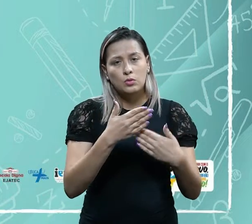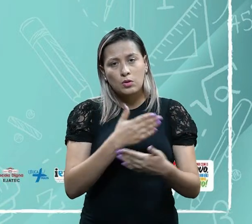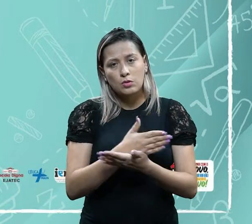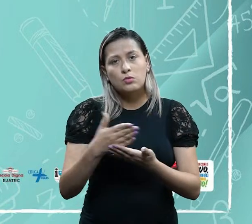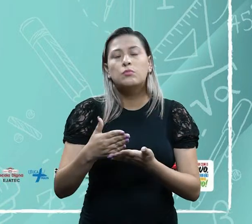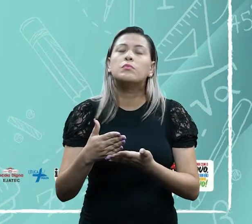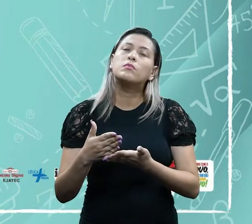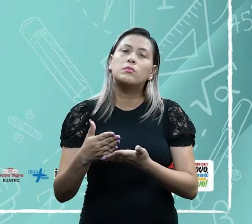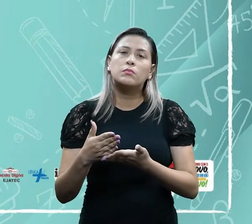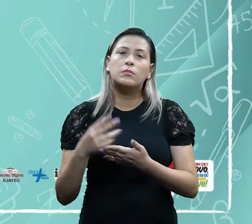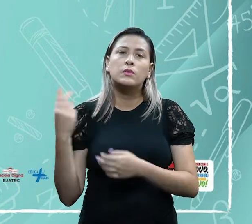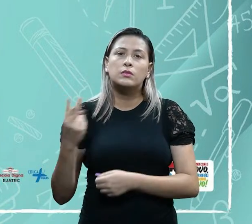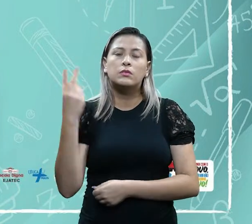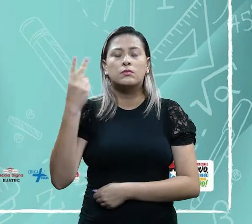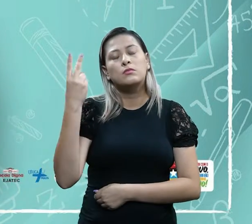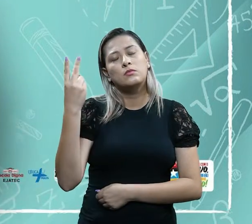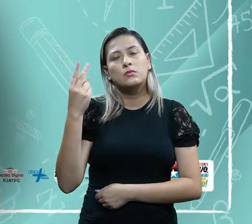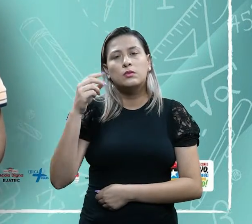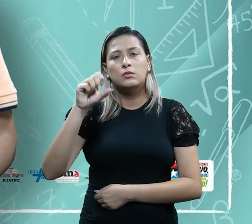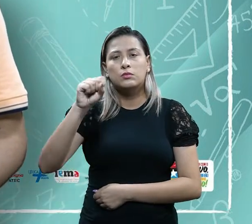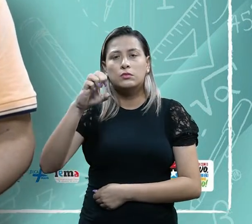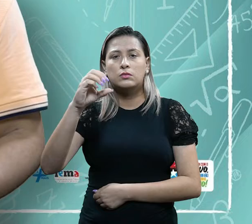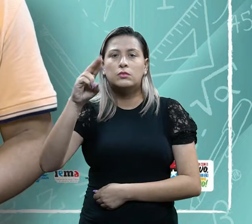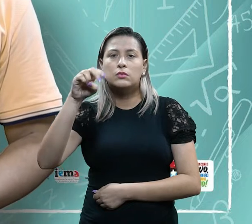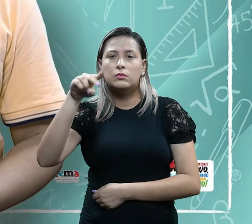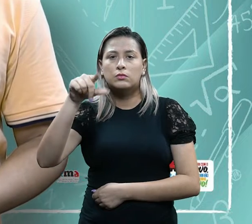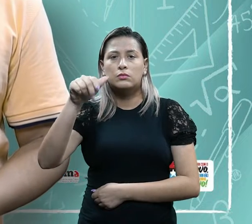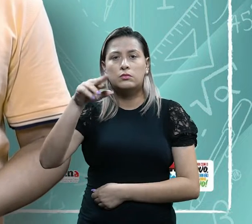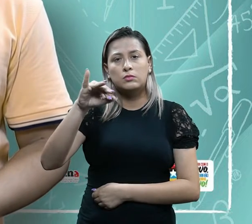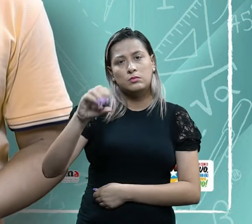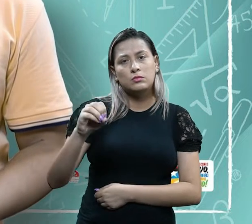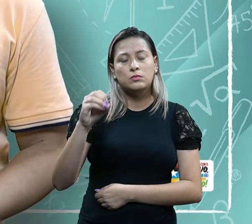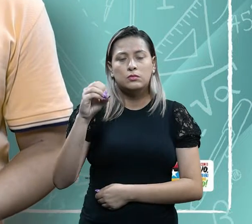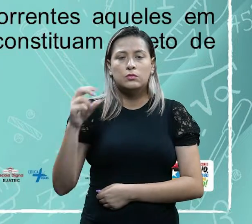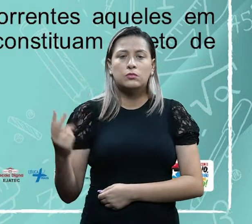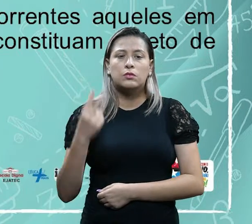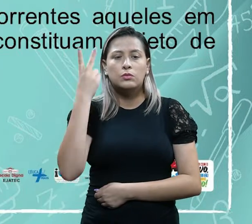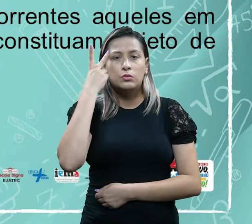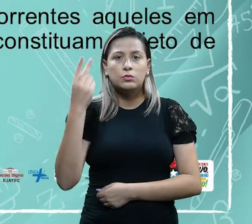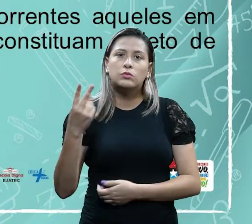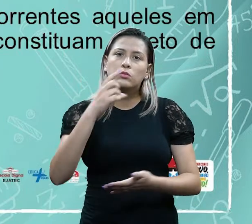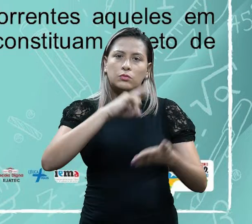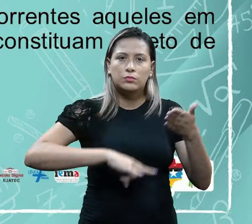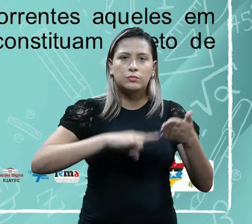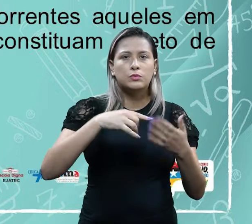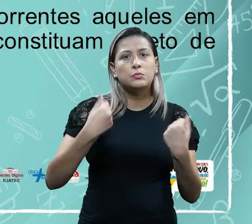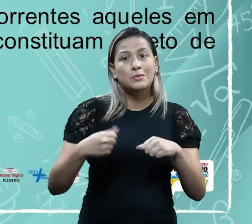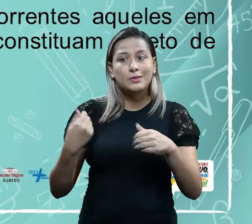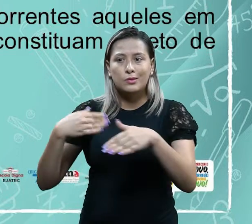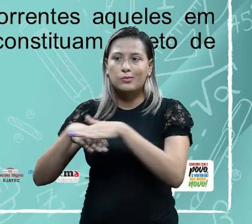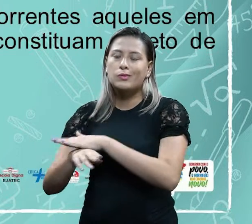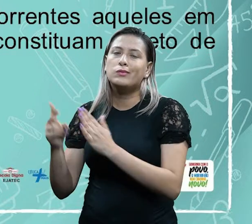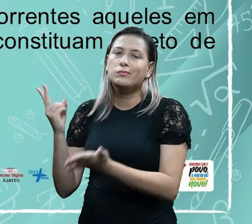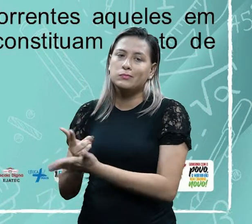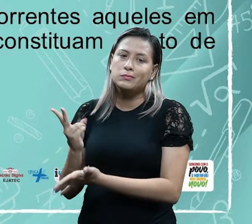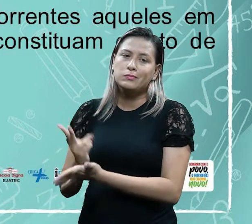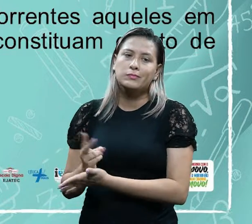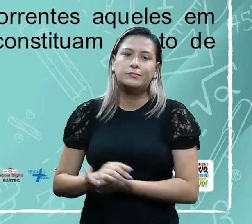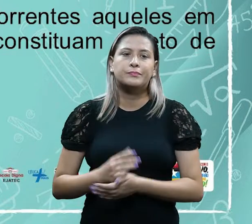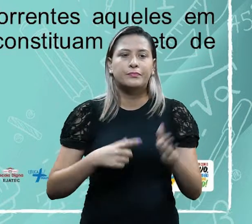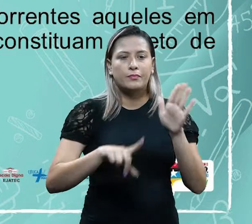valor documental, um valor histórico. Então, eu tenho que, de fato, guardar aquele documento de forma permanente. A